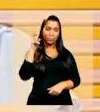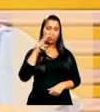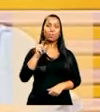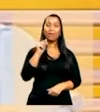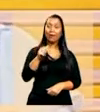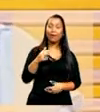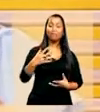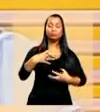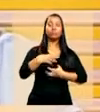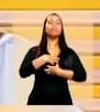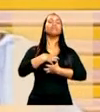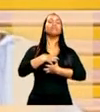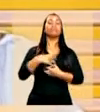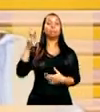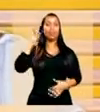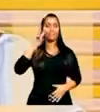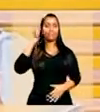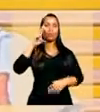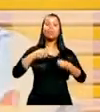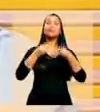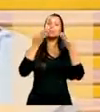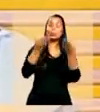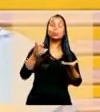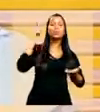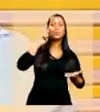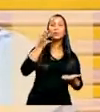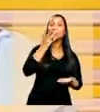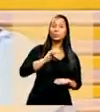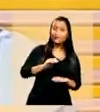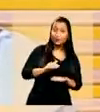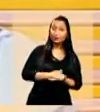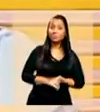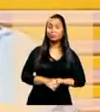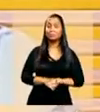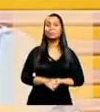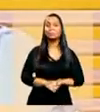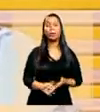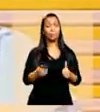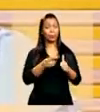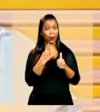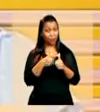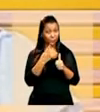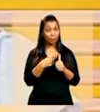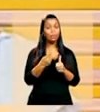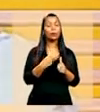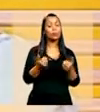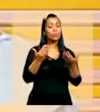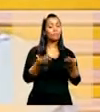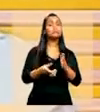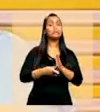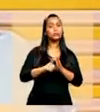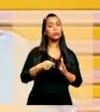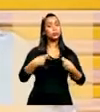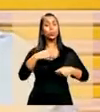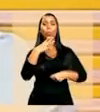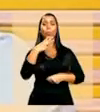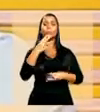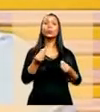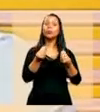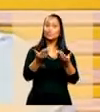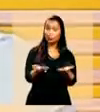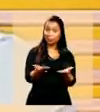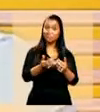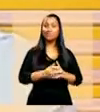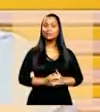história, é ser cativado por aquela história e transmitir aquela história para a criança. primeiro, antes de oferecer, eu preciso conhecer o que eu